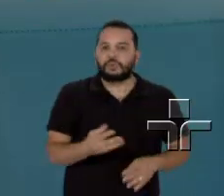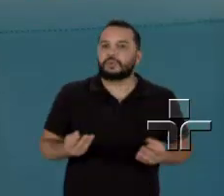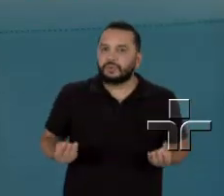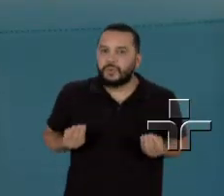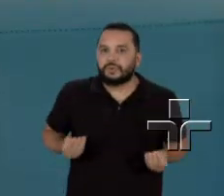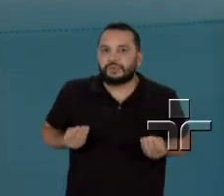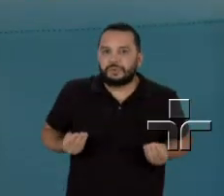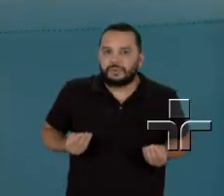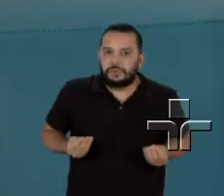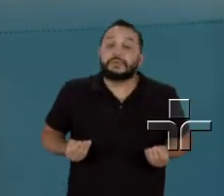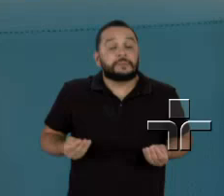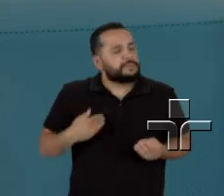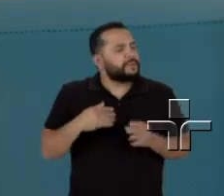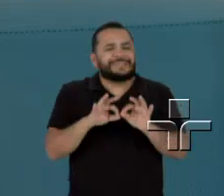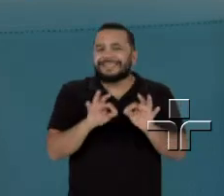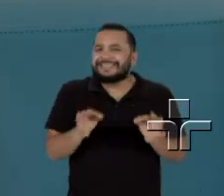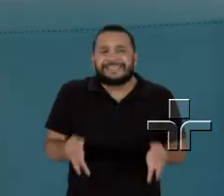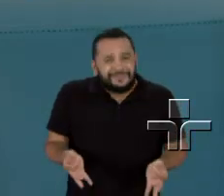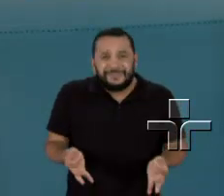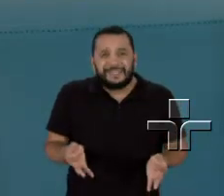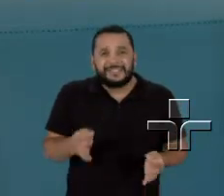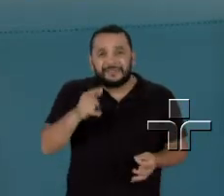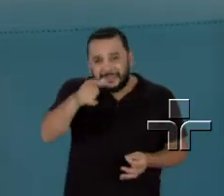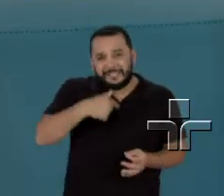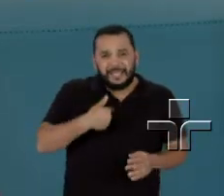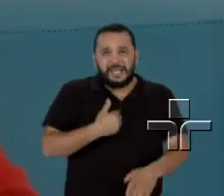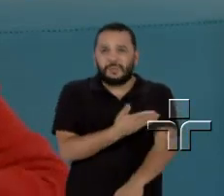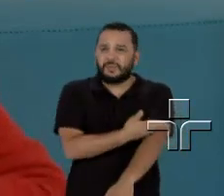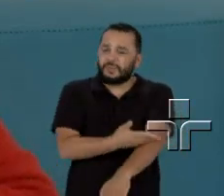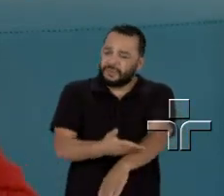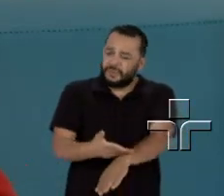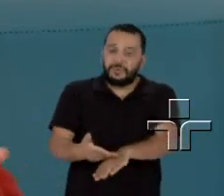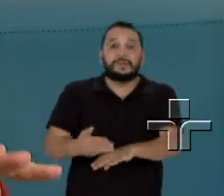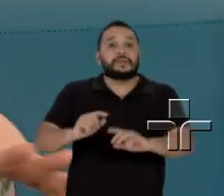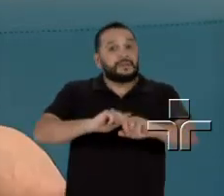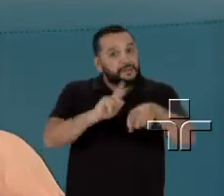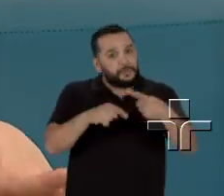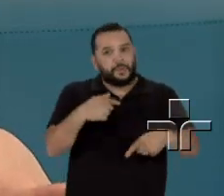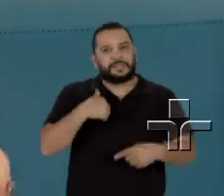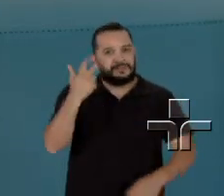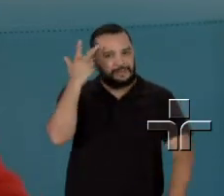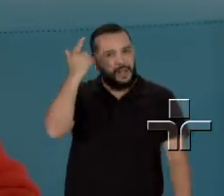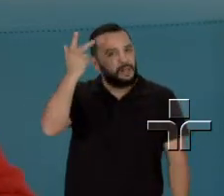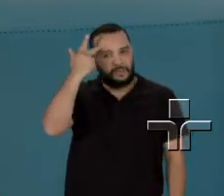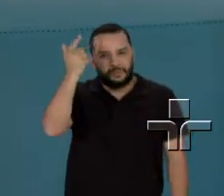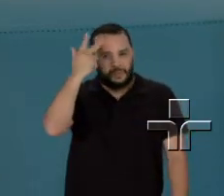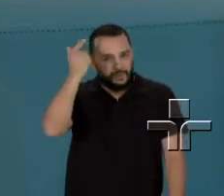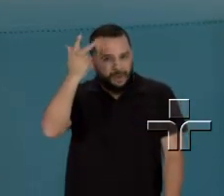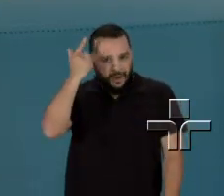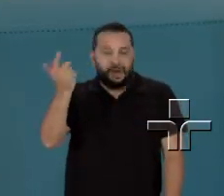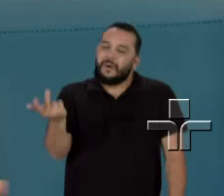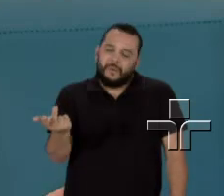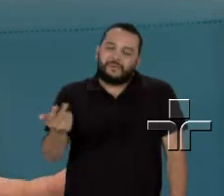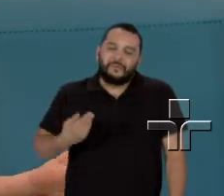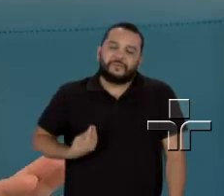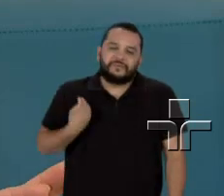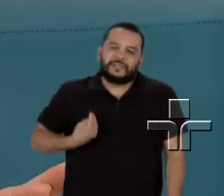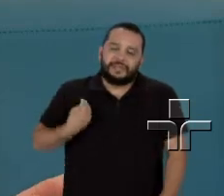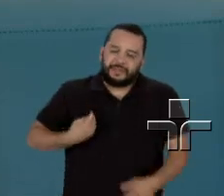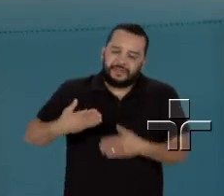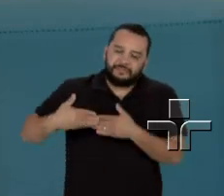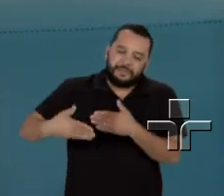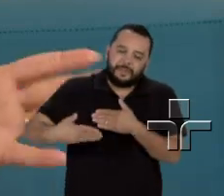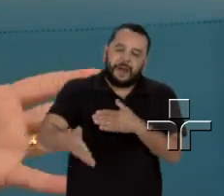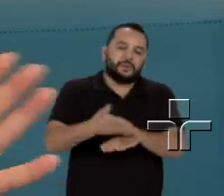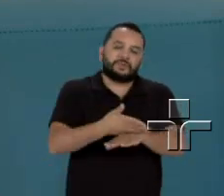coisas simples do dia a dia se a gente introduz daqui a pouco fica natural né virar parte da nossa rotina e aí já não